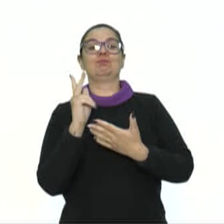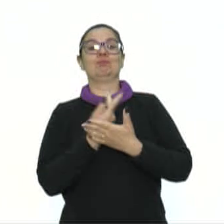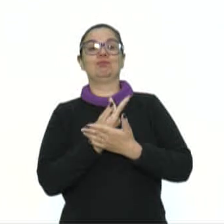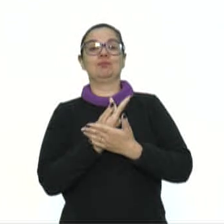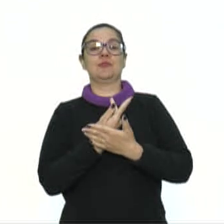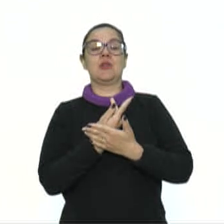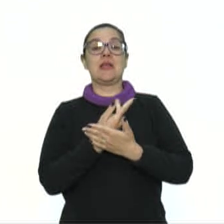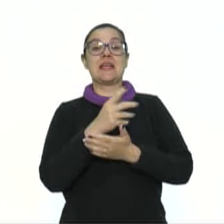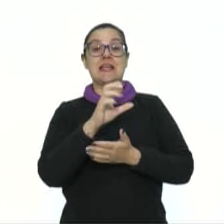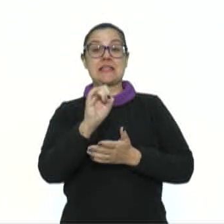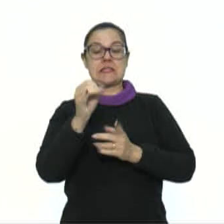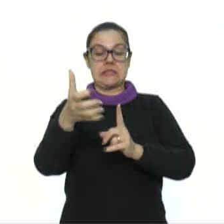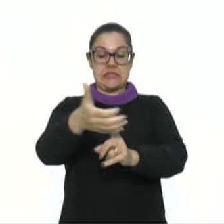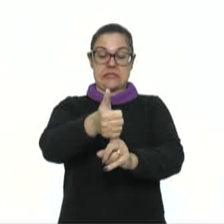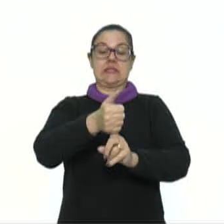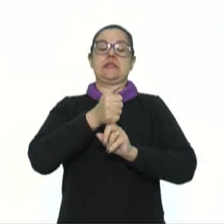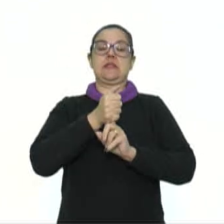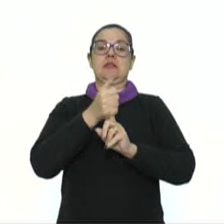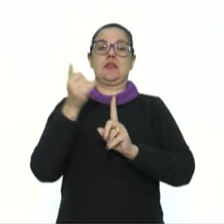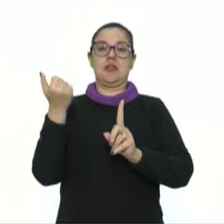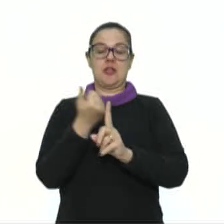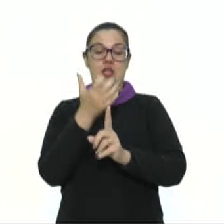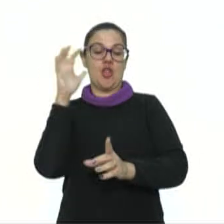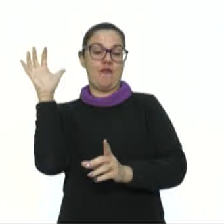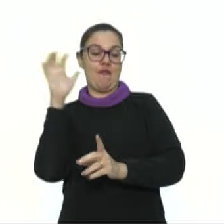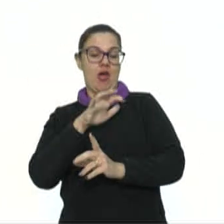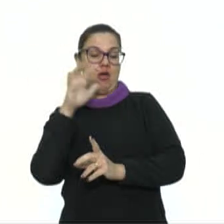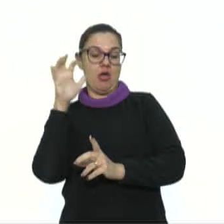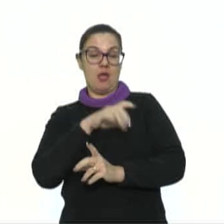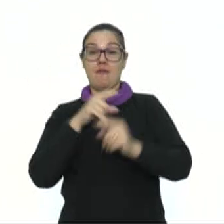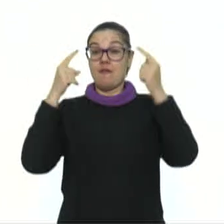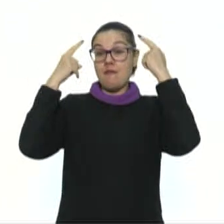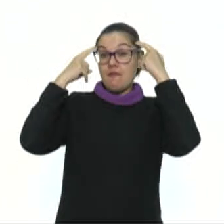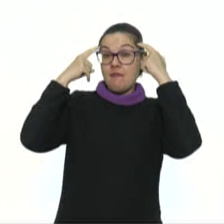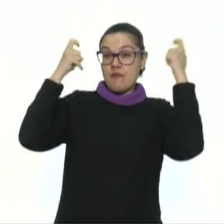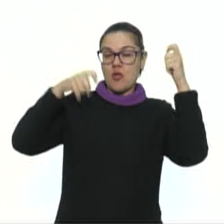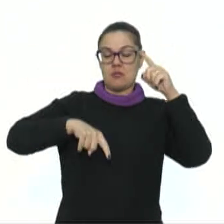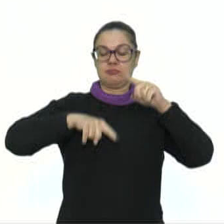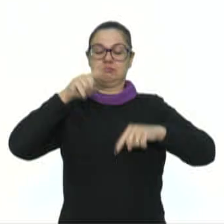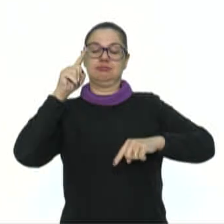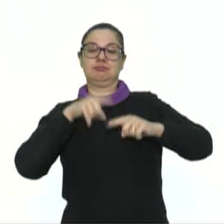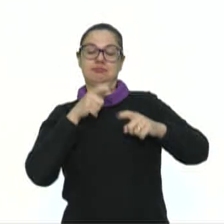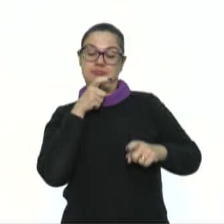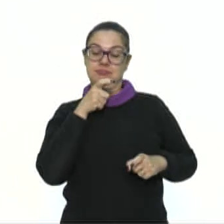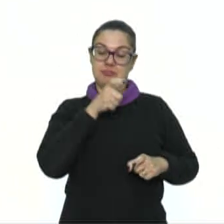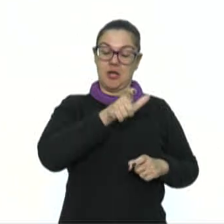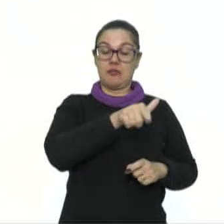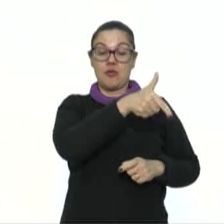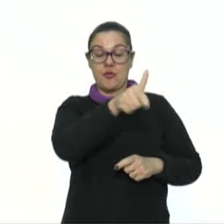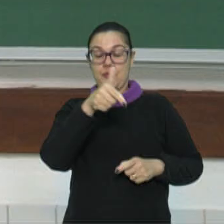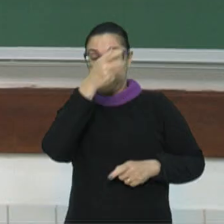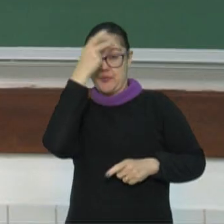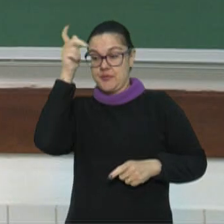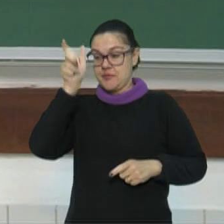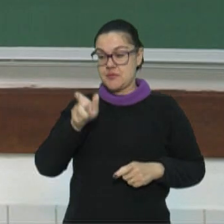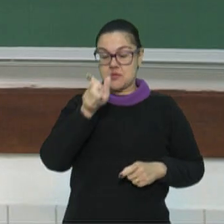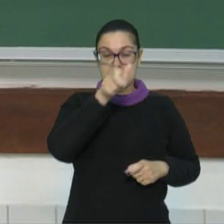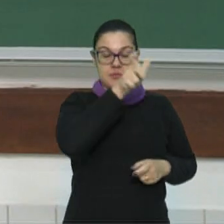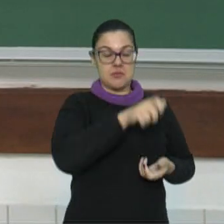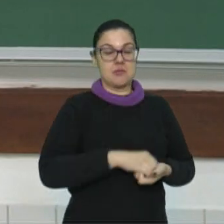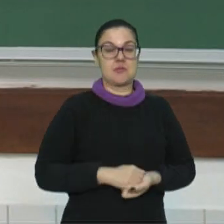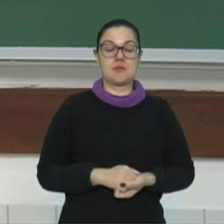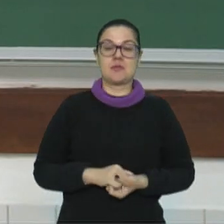consequências ao sermos expostos à violência verbal ou bullying de outras pessoas? Como que a